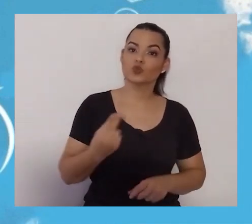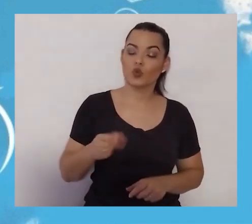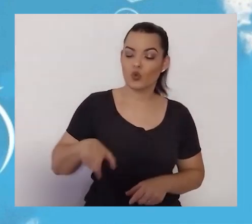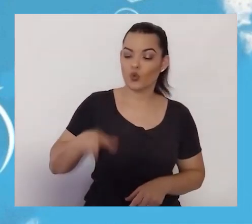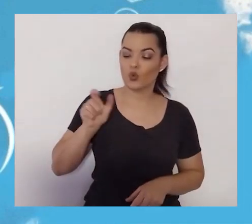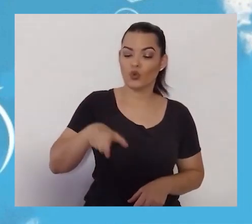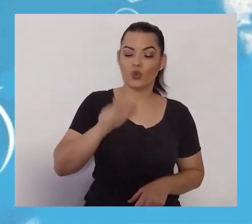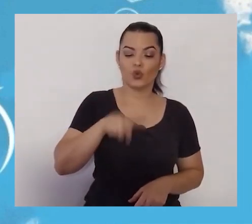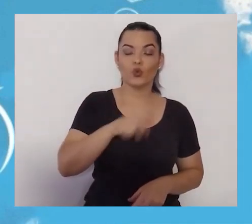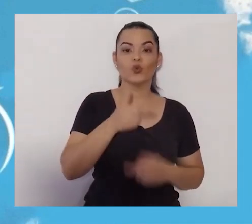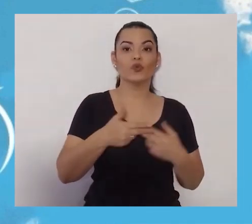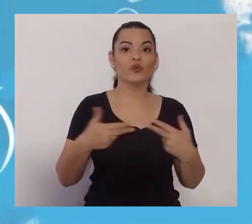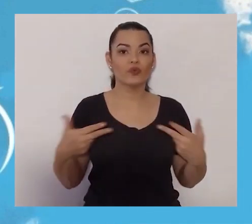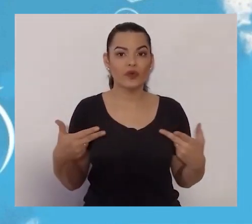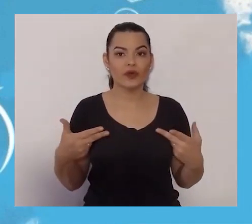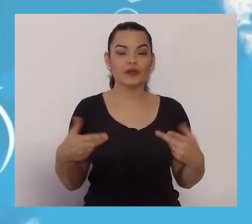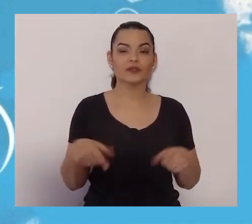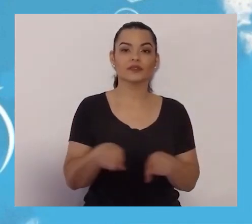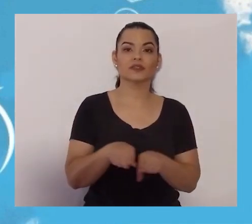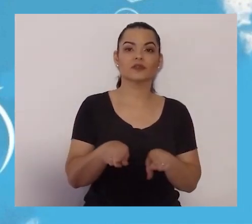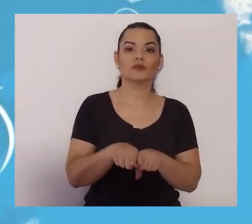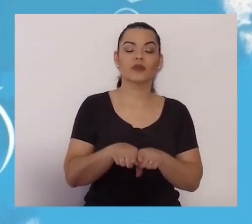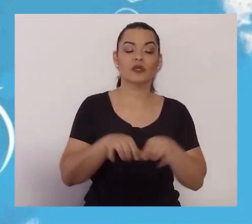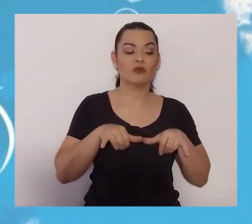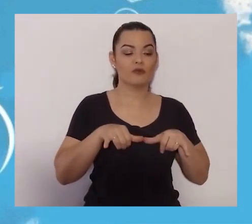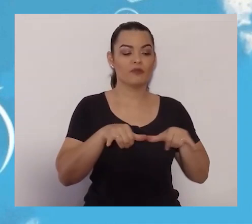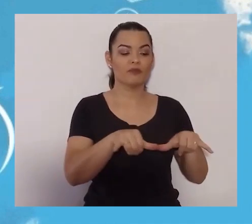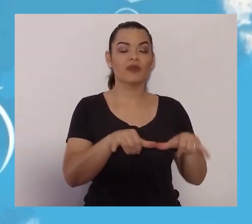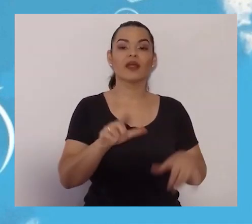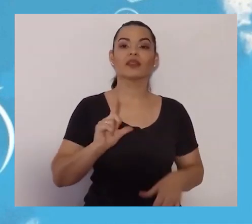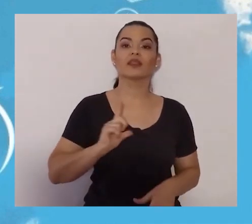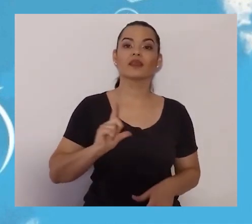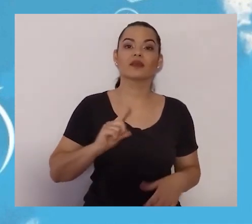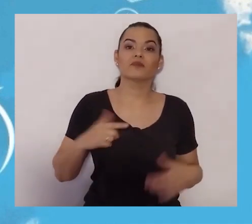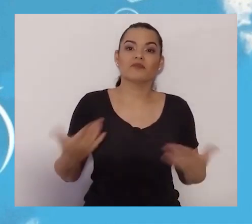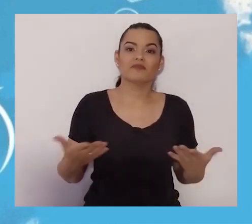colunas está o mercado?